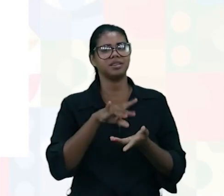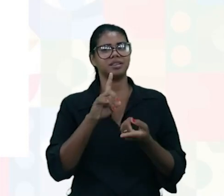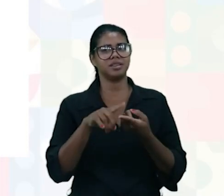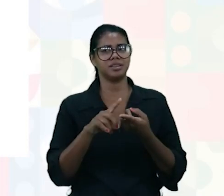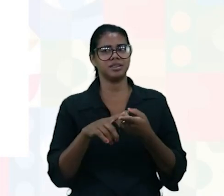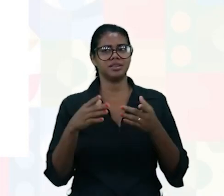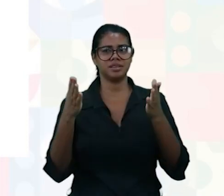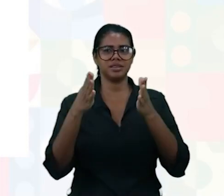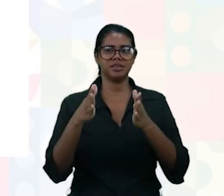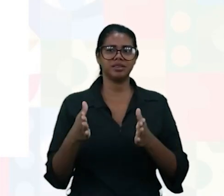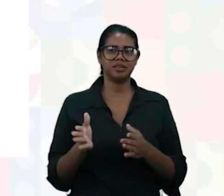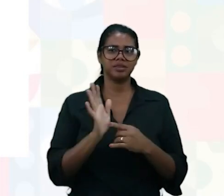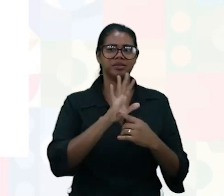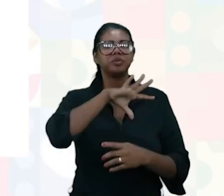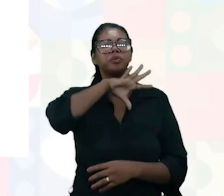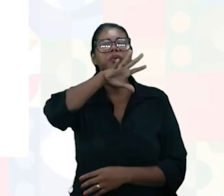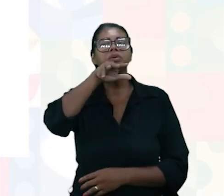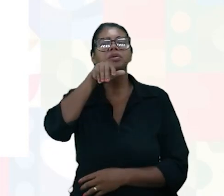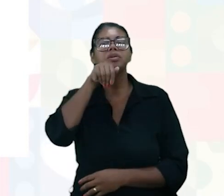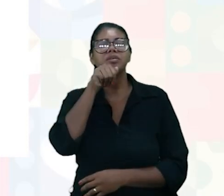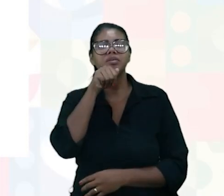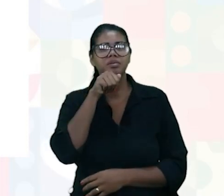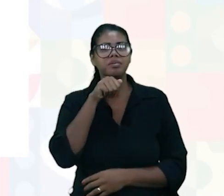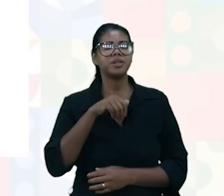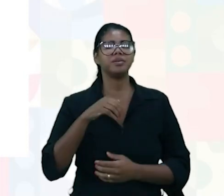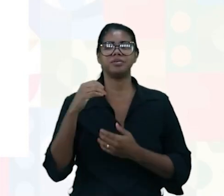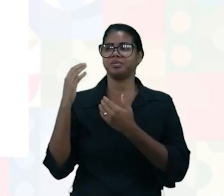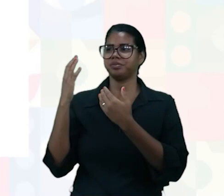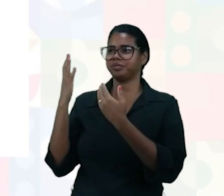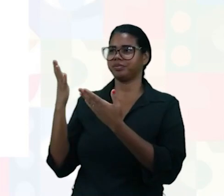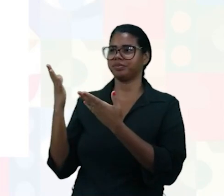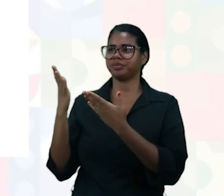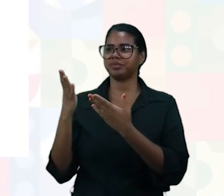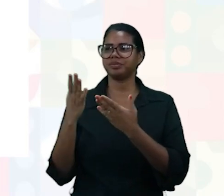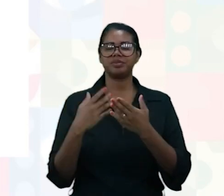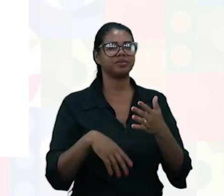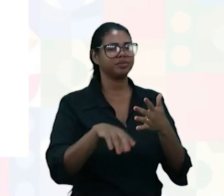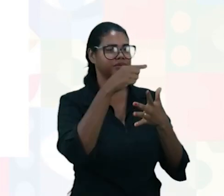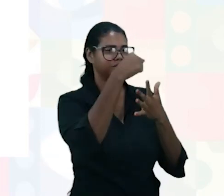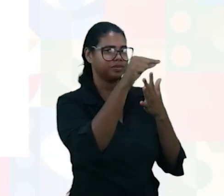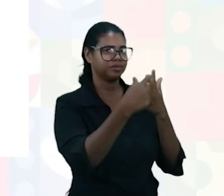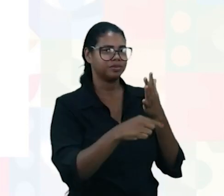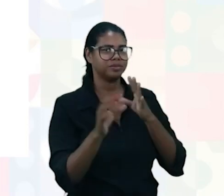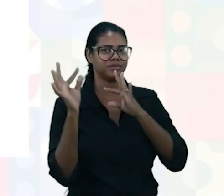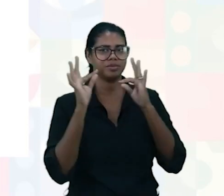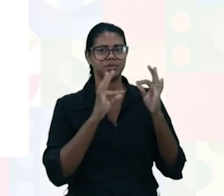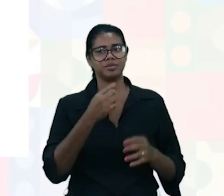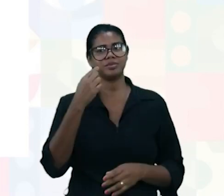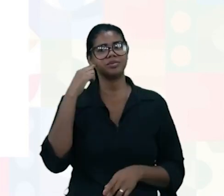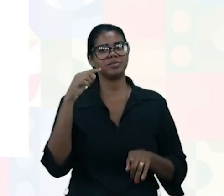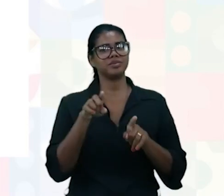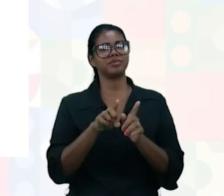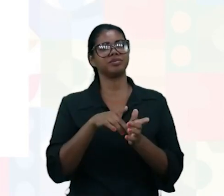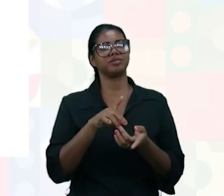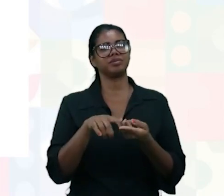entre humano e animal, ou seja, estão fora do mundo classificado como a gente conhece, do mundo real, tá